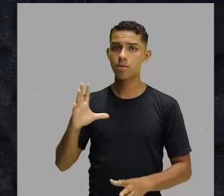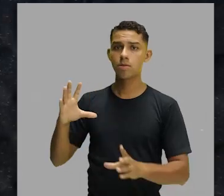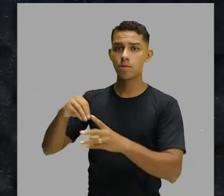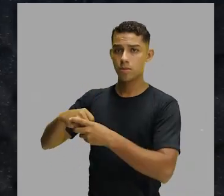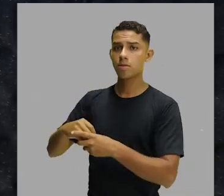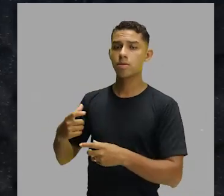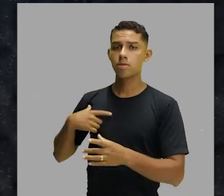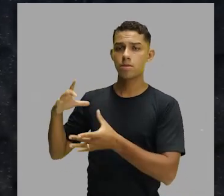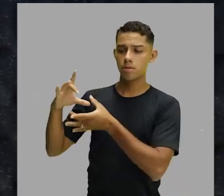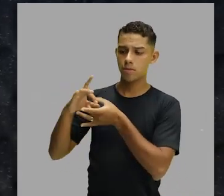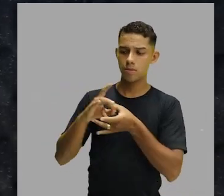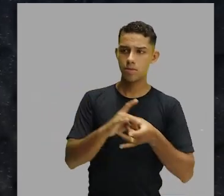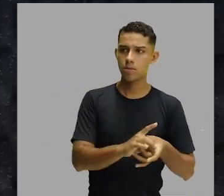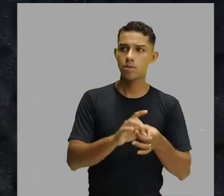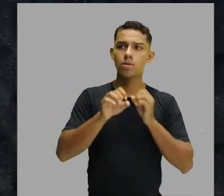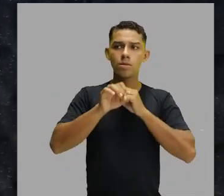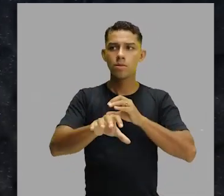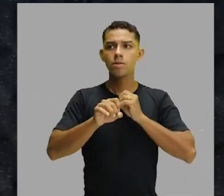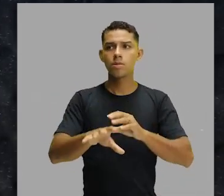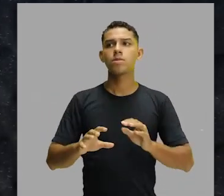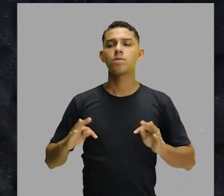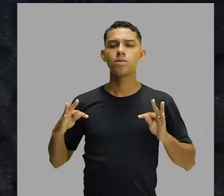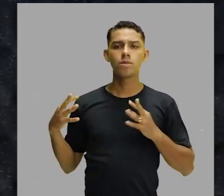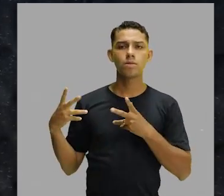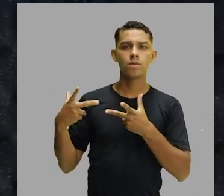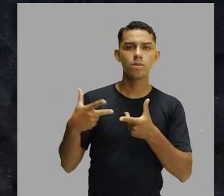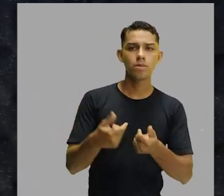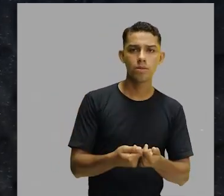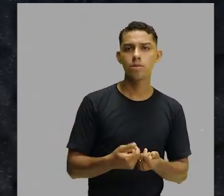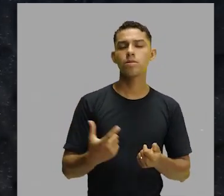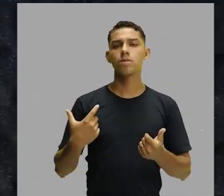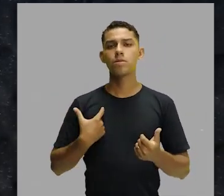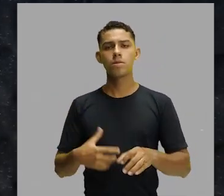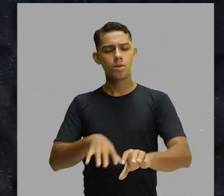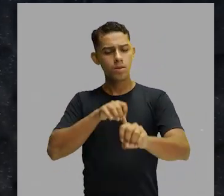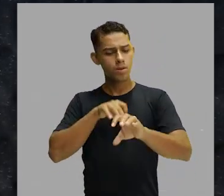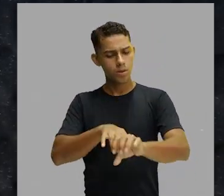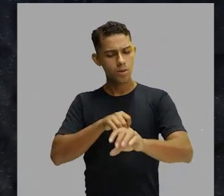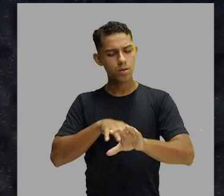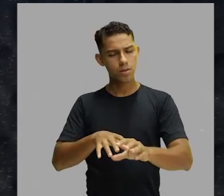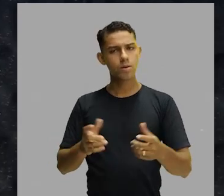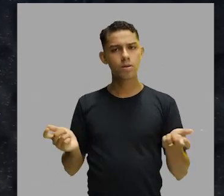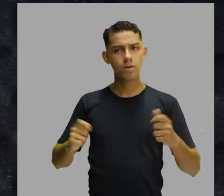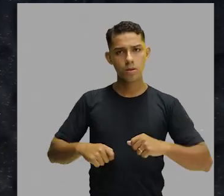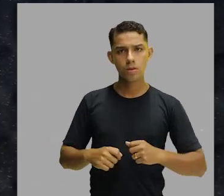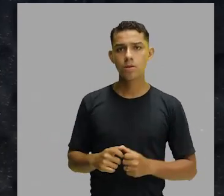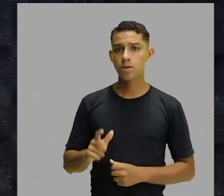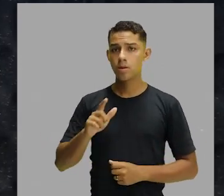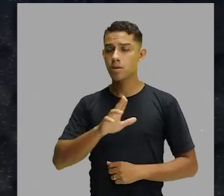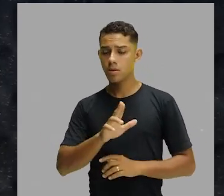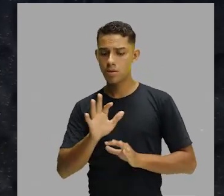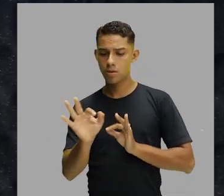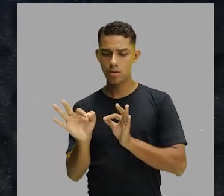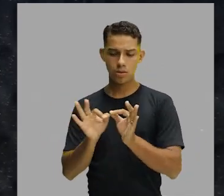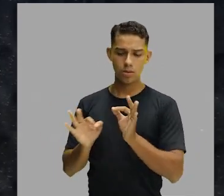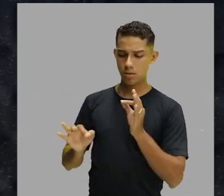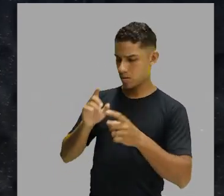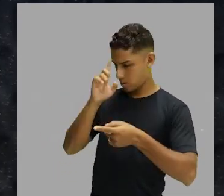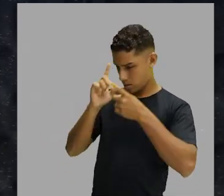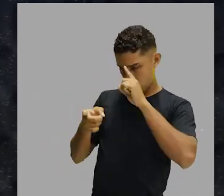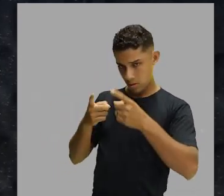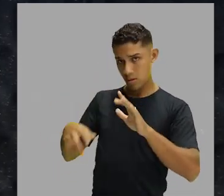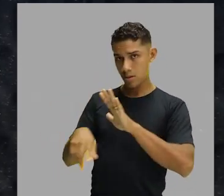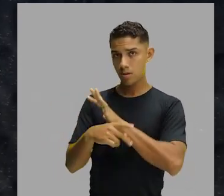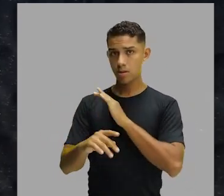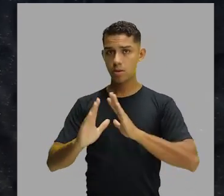nesse contexto aí do ensino. E tudo que era ensinado, obviamente, era controlado pela igreja.